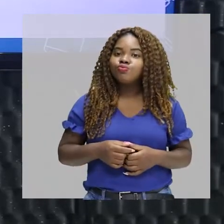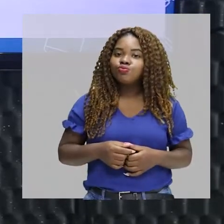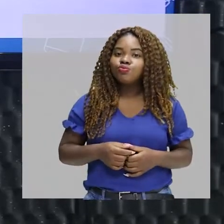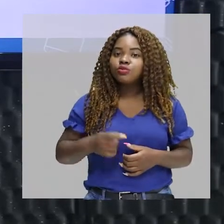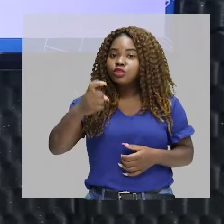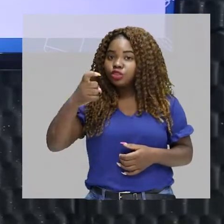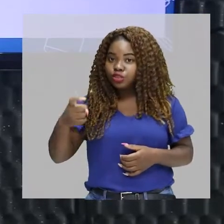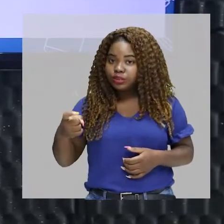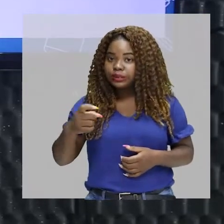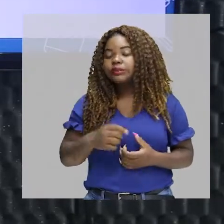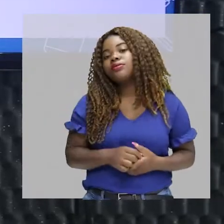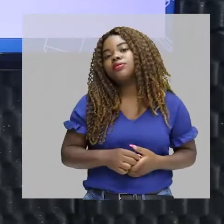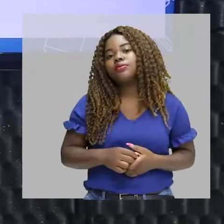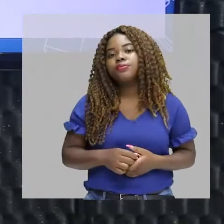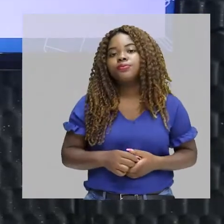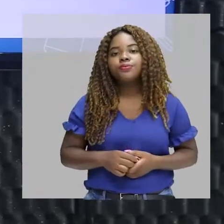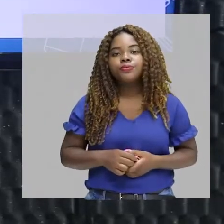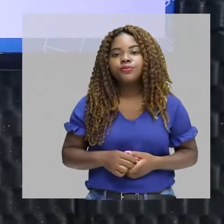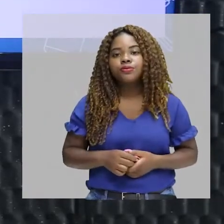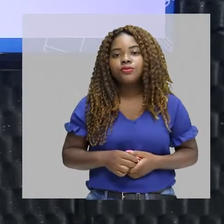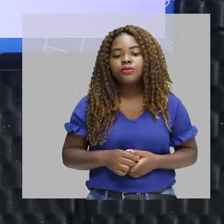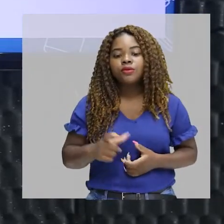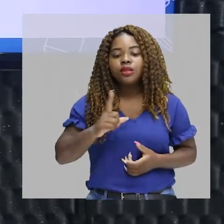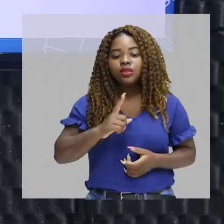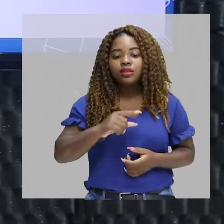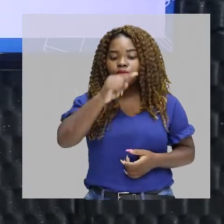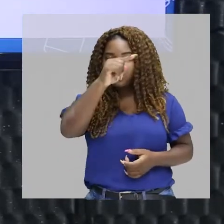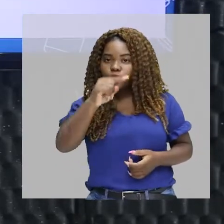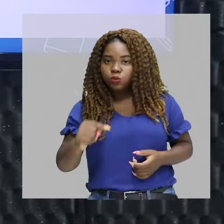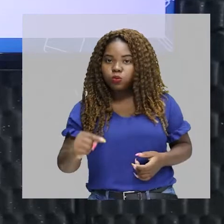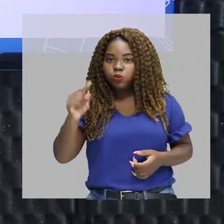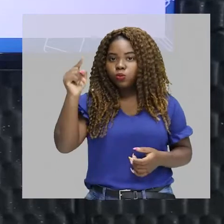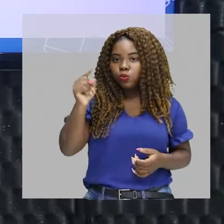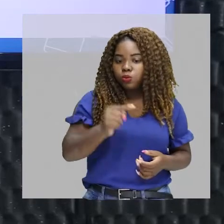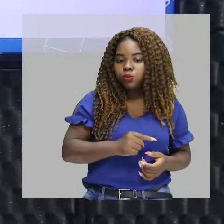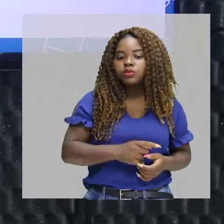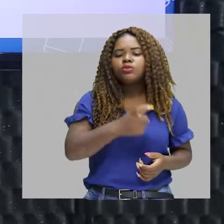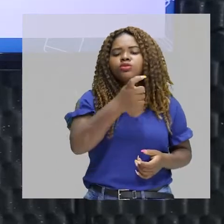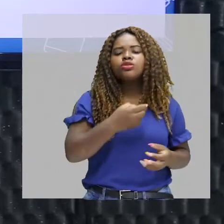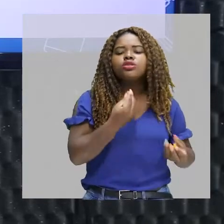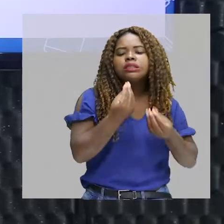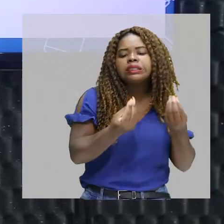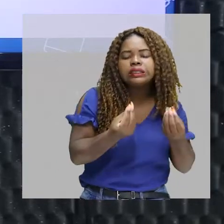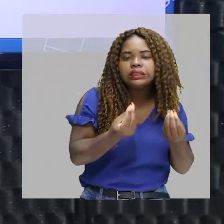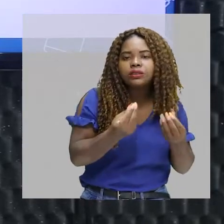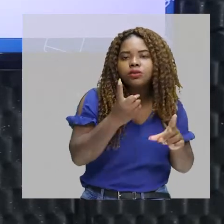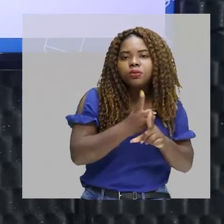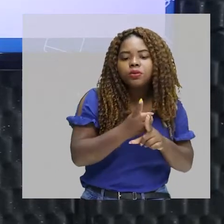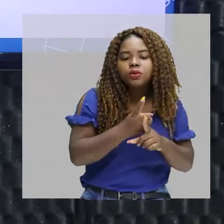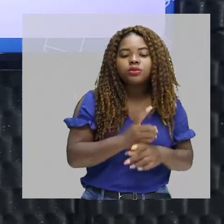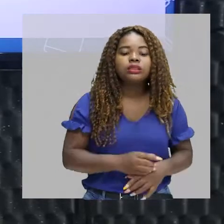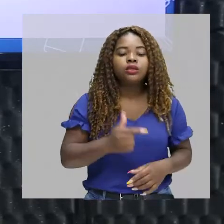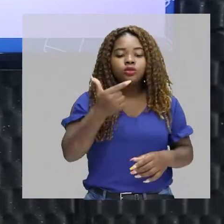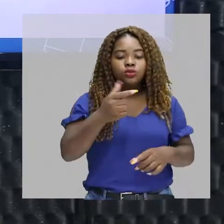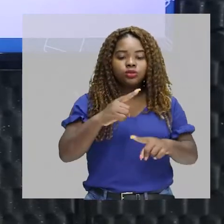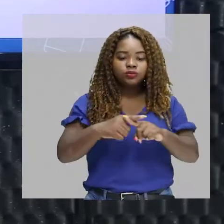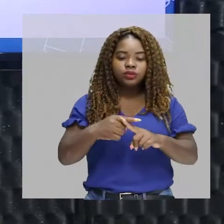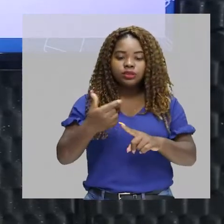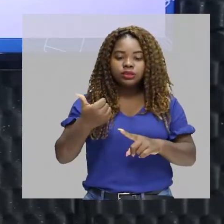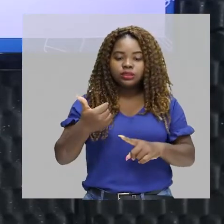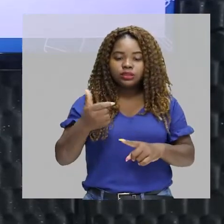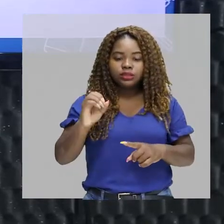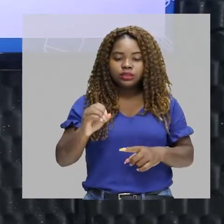de uma regra de 3 simples. Meio superextremo. Então, quem vai ser x? 2 vezes 10 elevado a